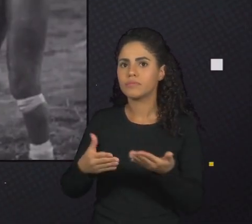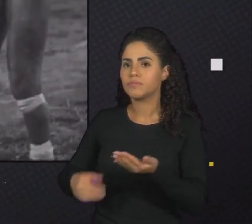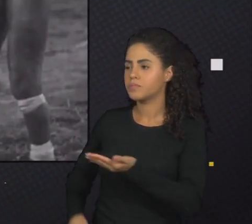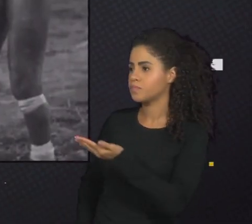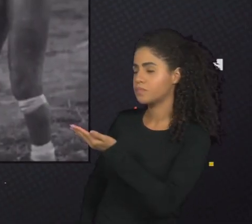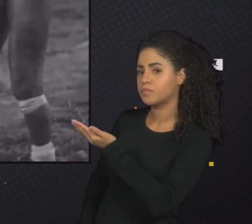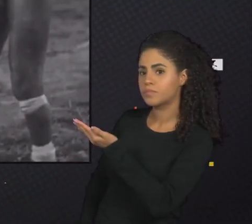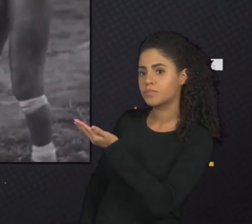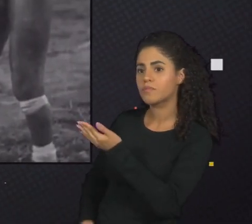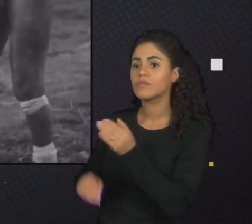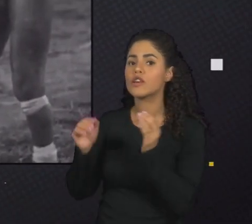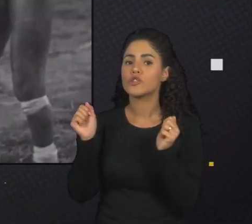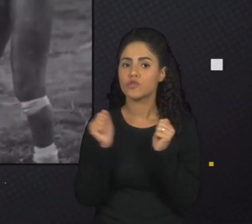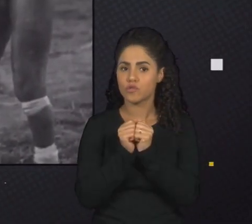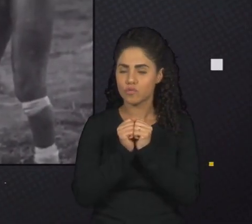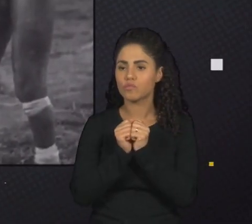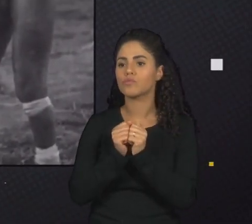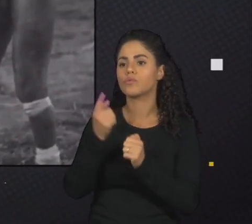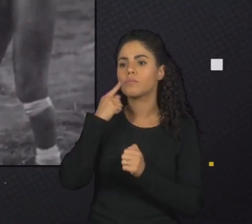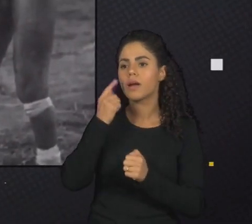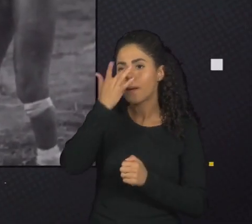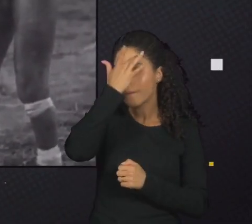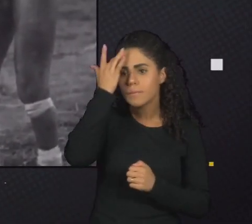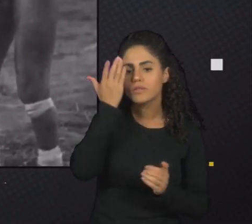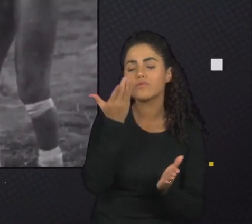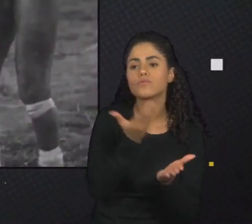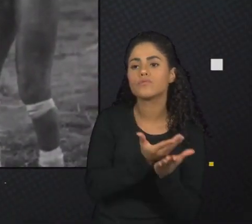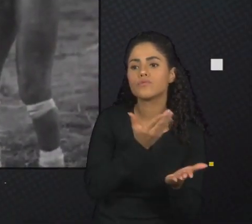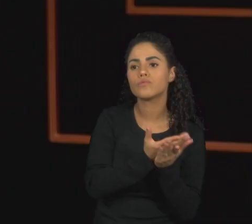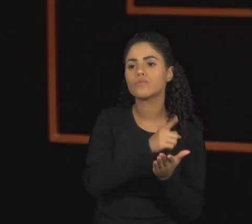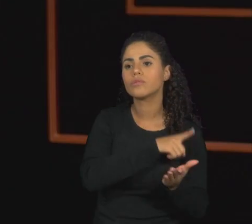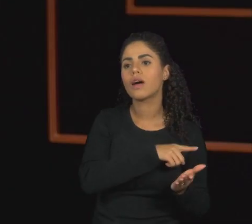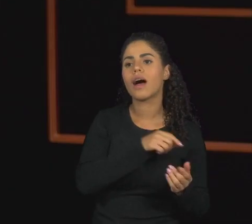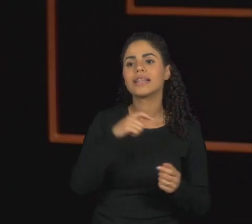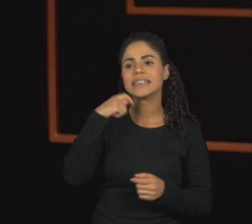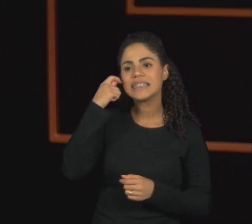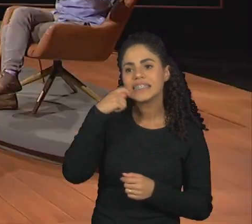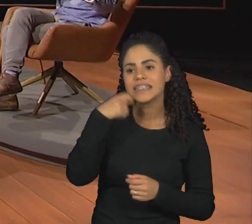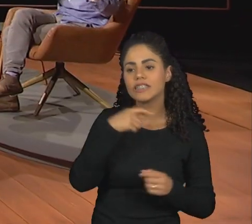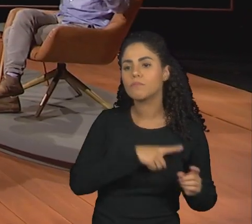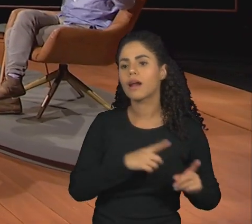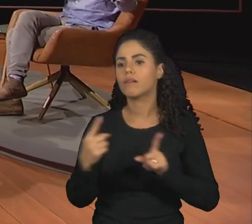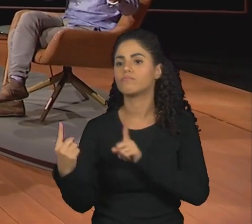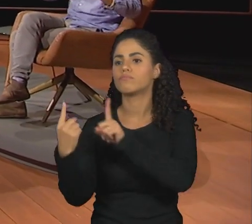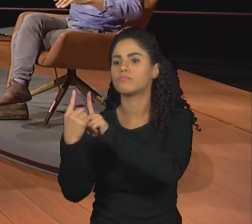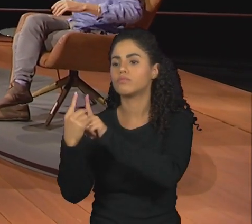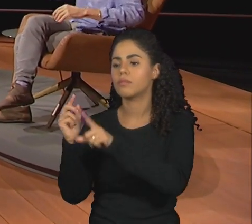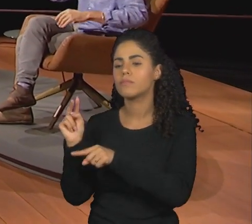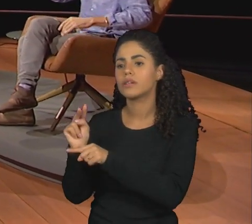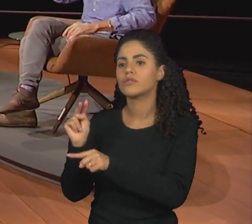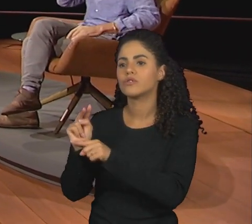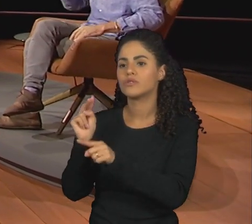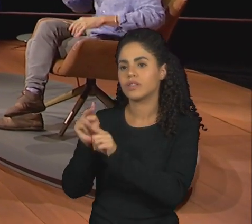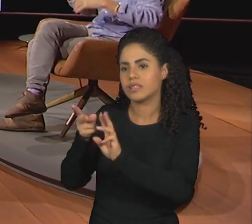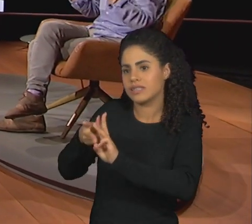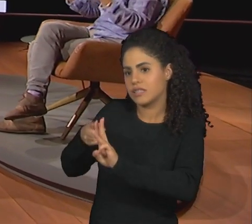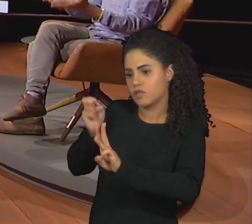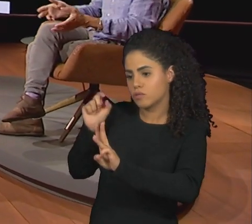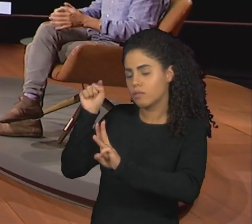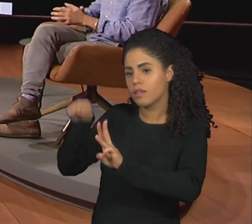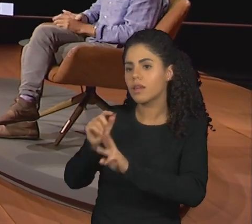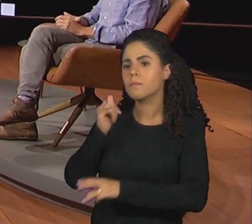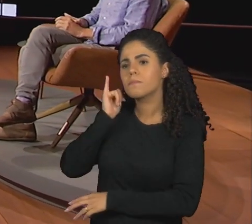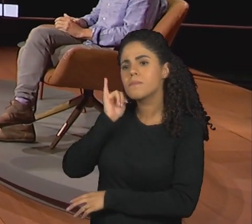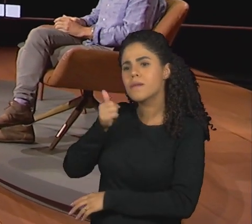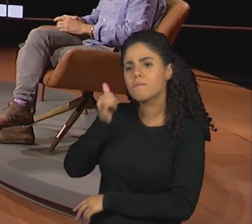com os irmãos Vilas Boas mesmo, de trazer estudantes de medicina para atenderem as populações que estavam lá isoladas, protegidas. E ele contava